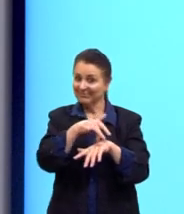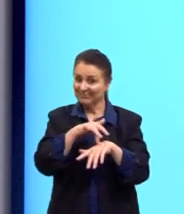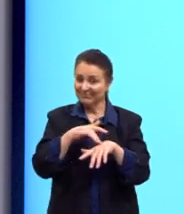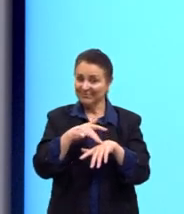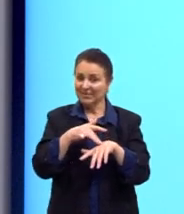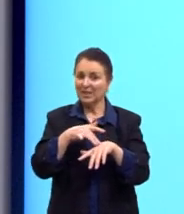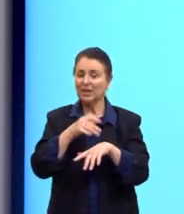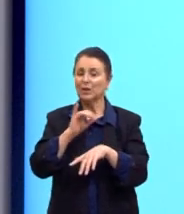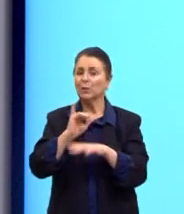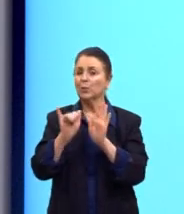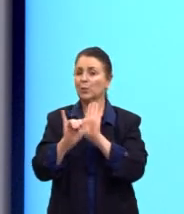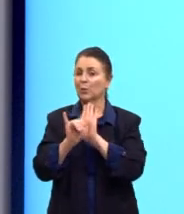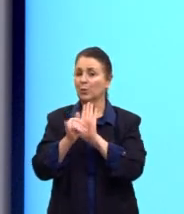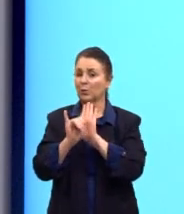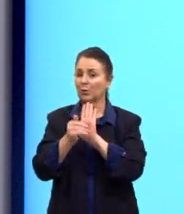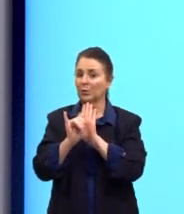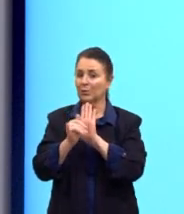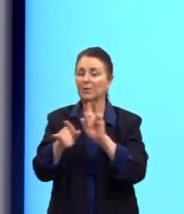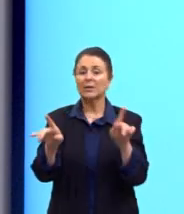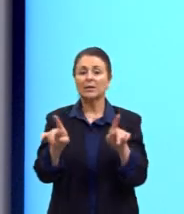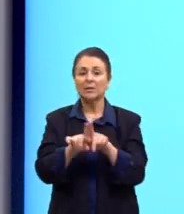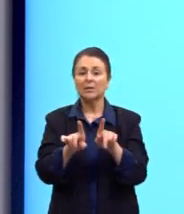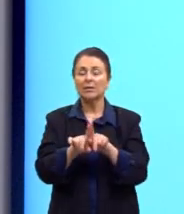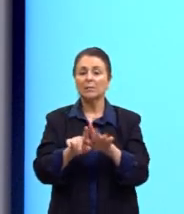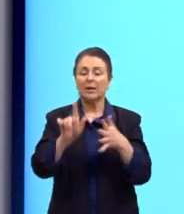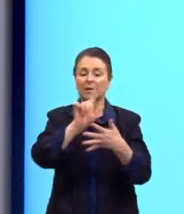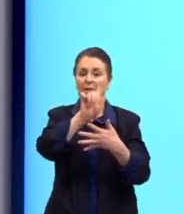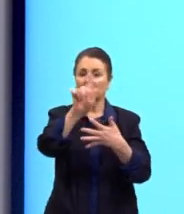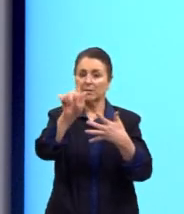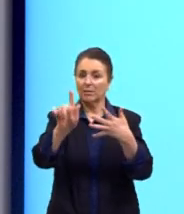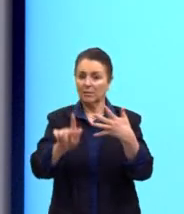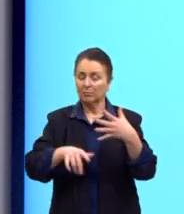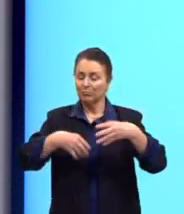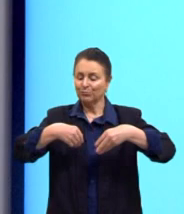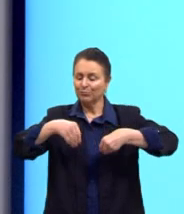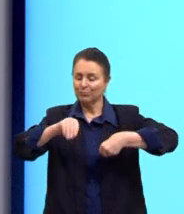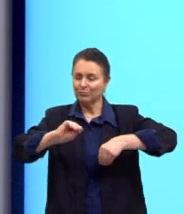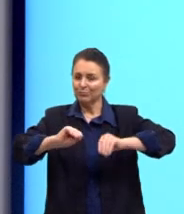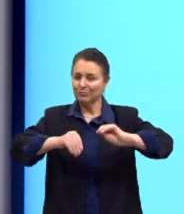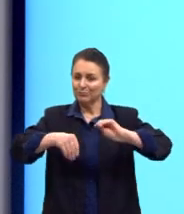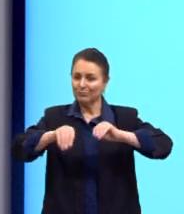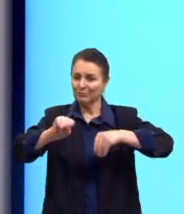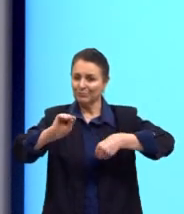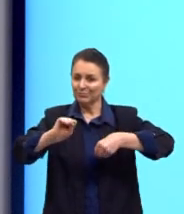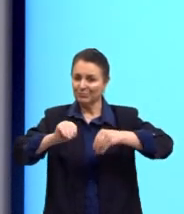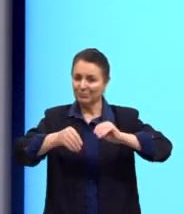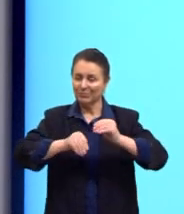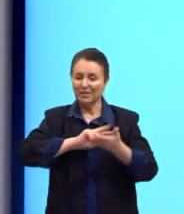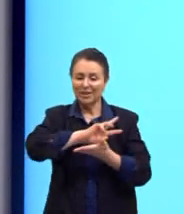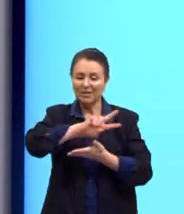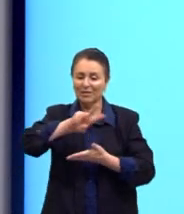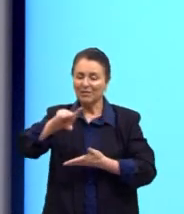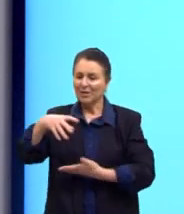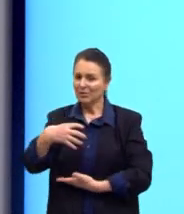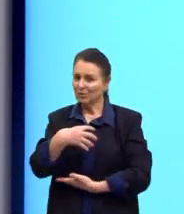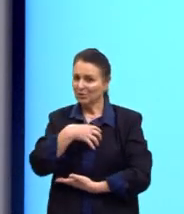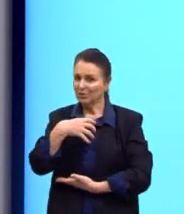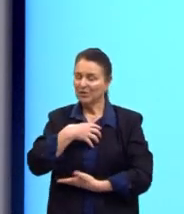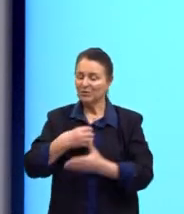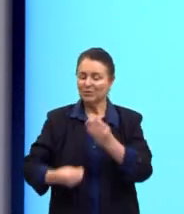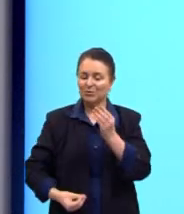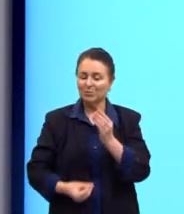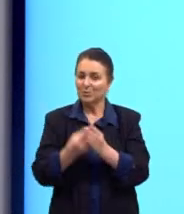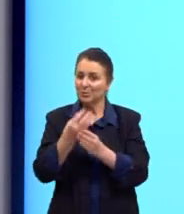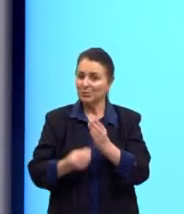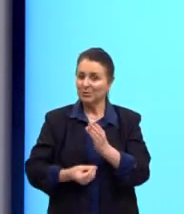cômico né Além disso ele é um gênero com flexibilidade ou seja tem várias maneiras de se produzir